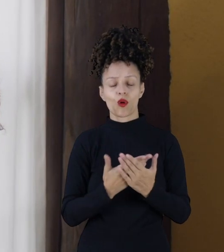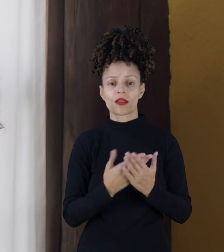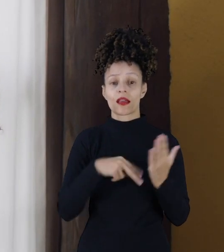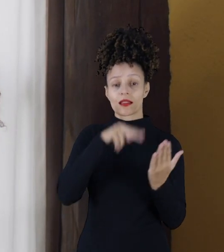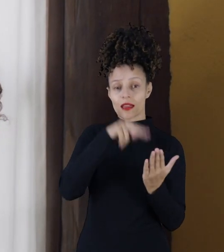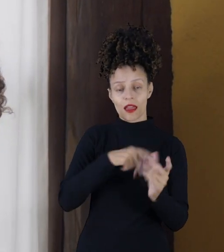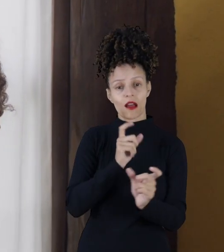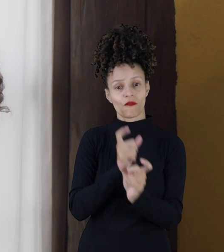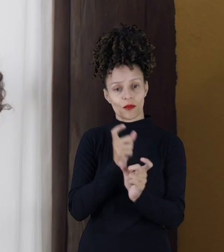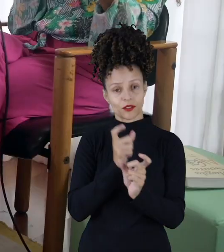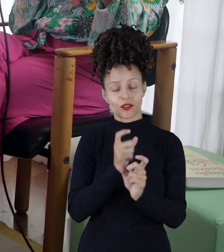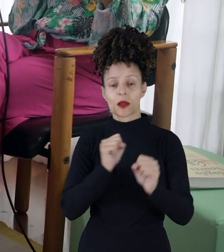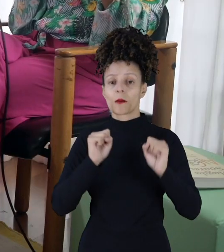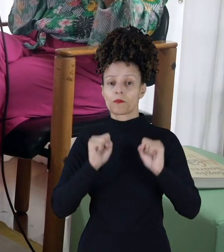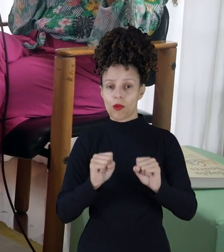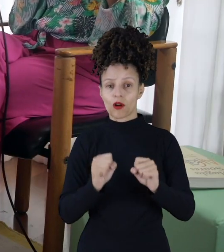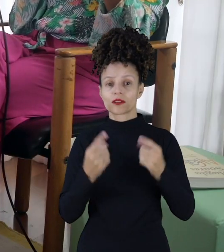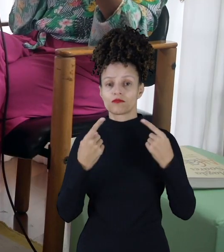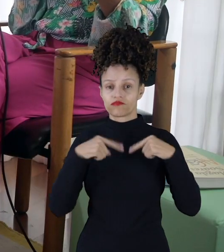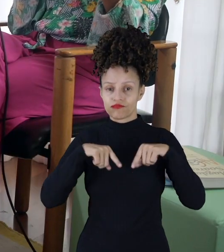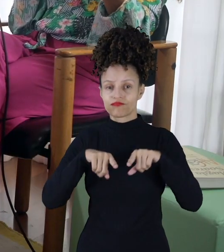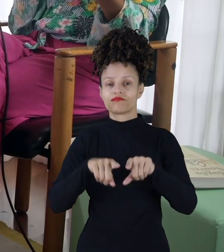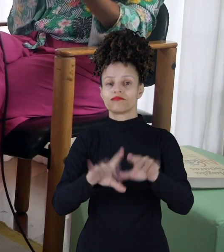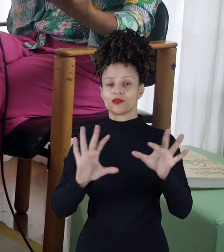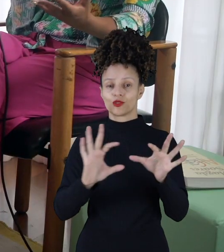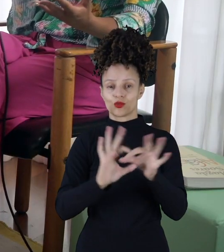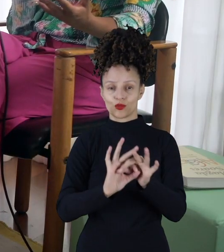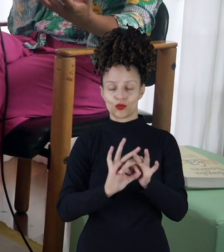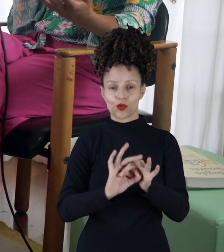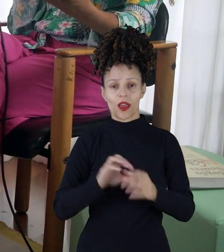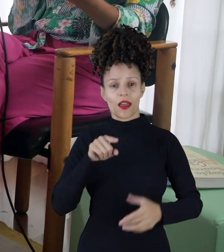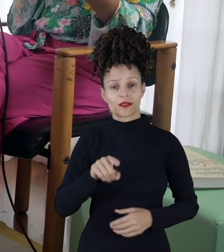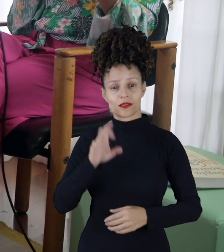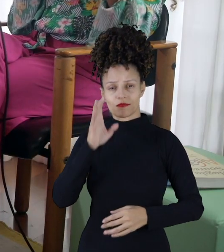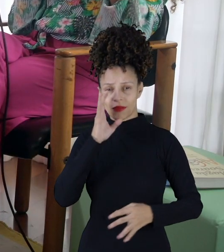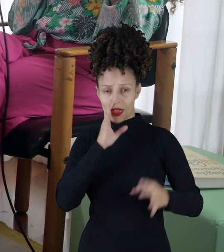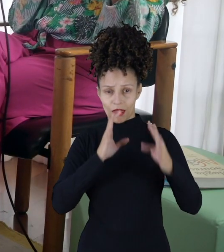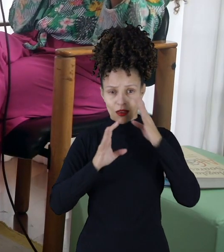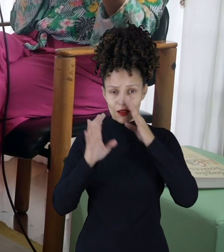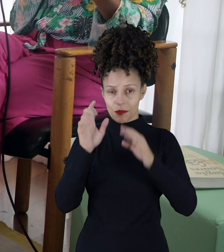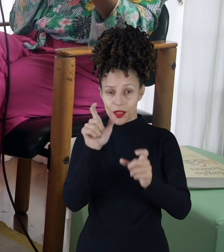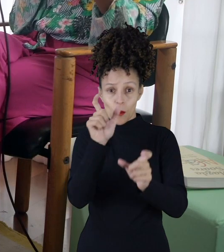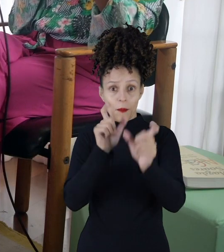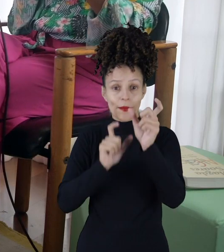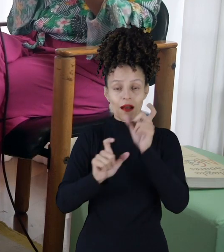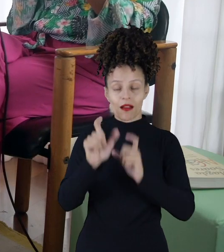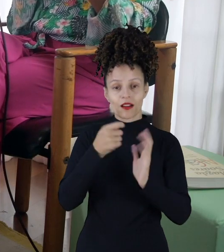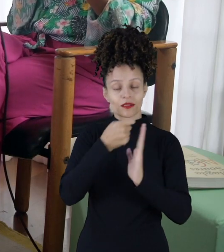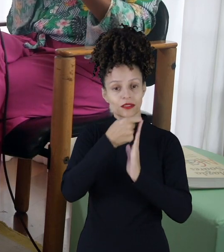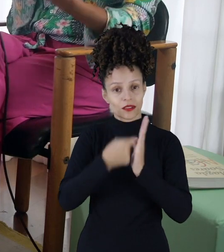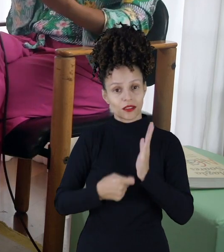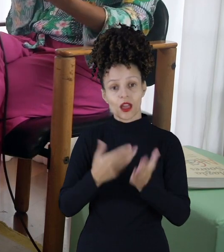o quanto o ler e o alfabetizar eles podem e devem estar caminhando juntos. E esse encantamento pela